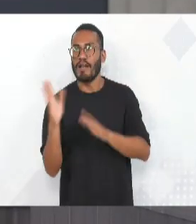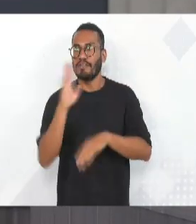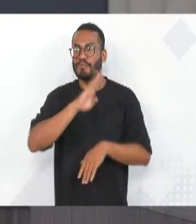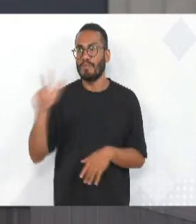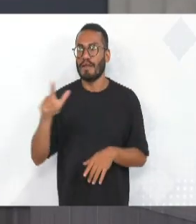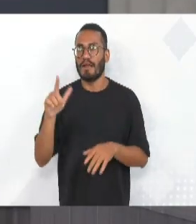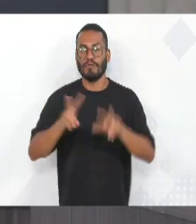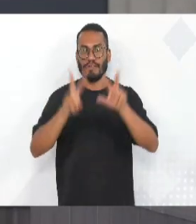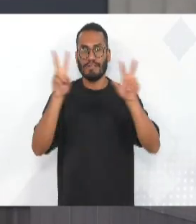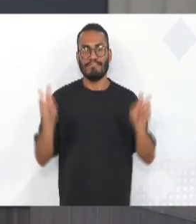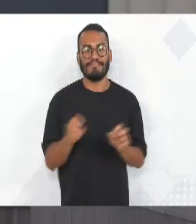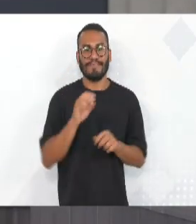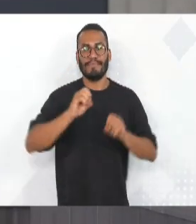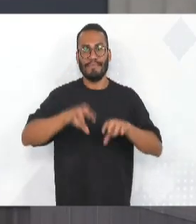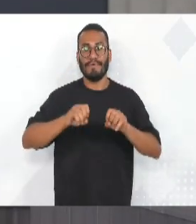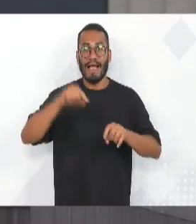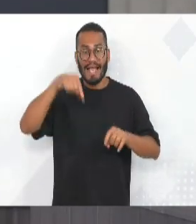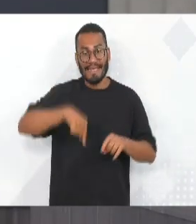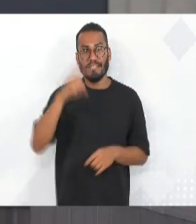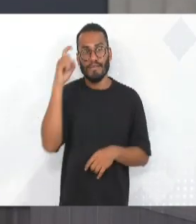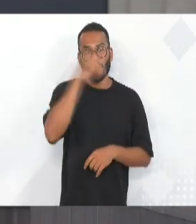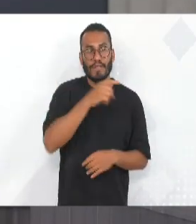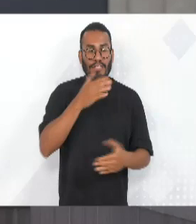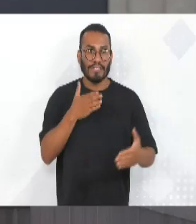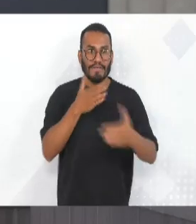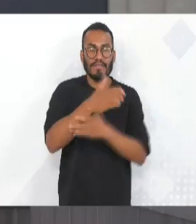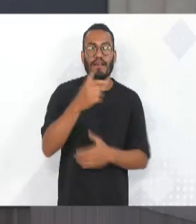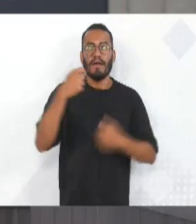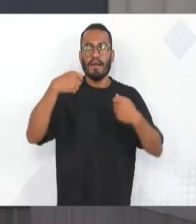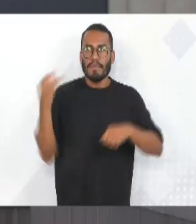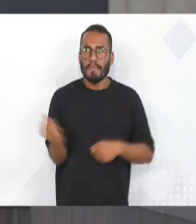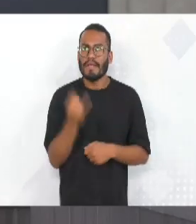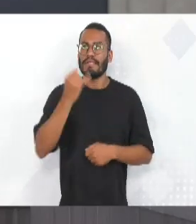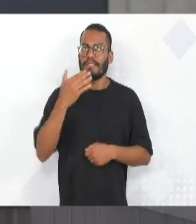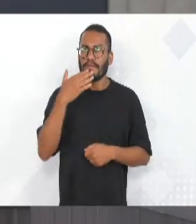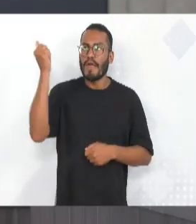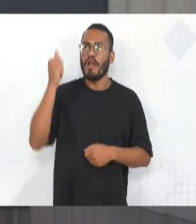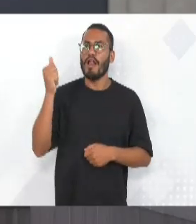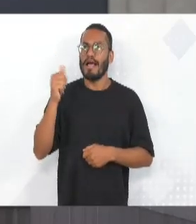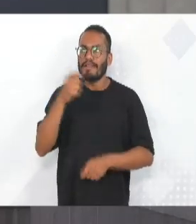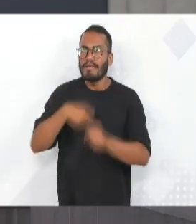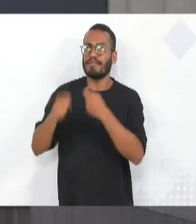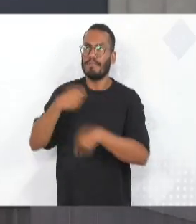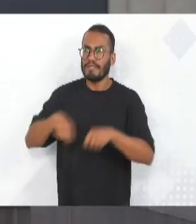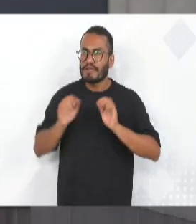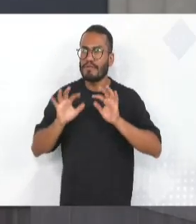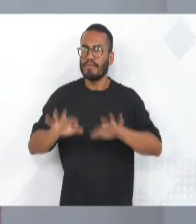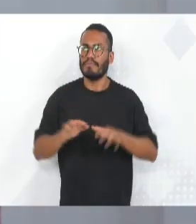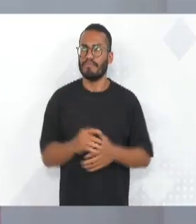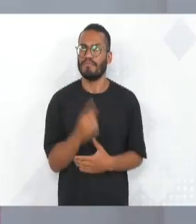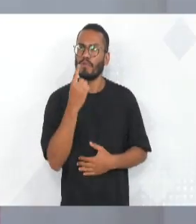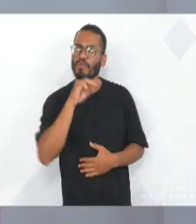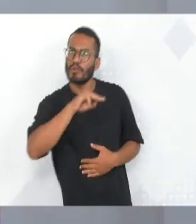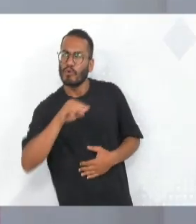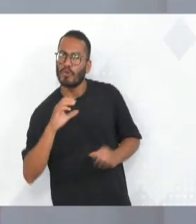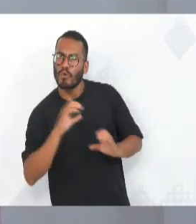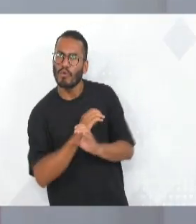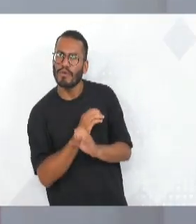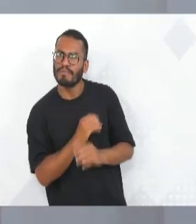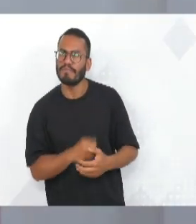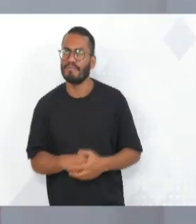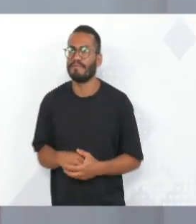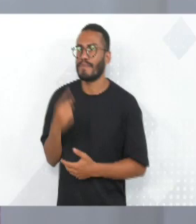mas aqui a gente tem dificuldade de avançar e eu acho importante a gente tem essa mentalidade e melhorar isso na administração sim só mais um minuto para concluir